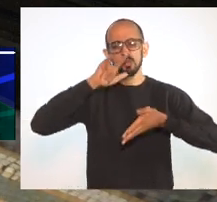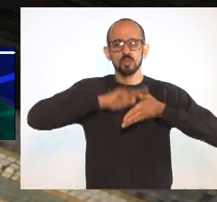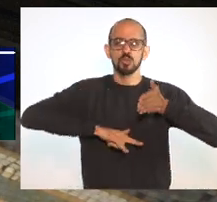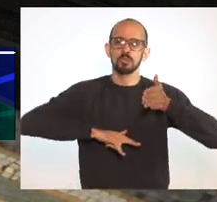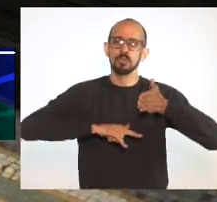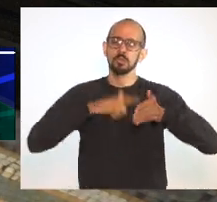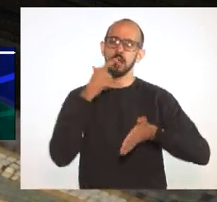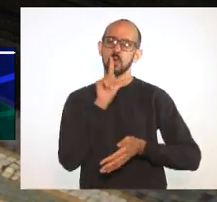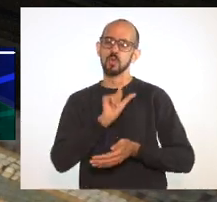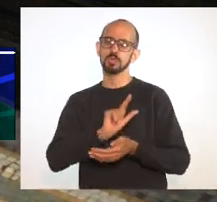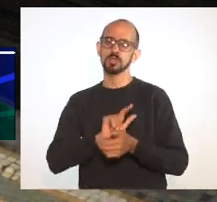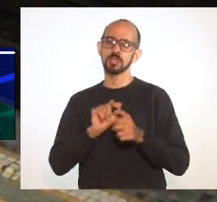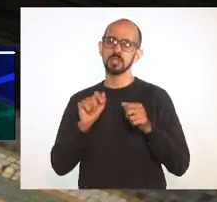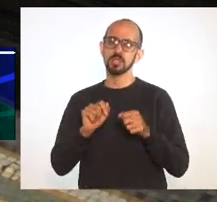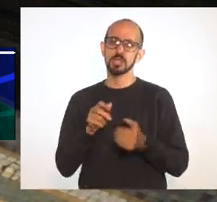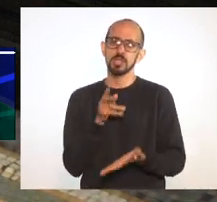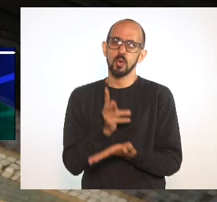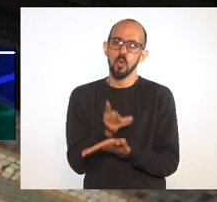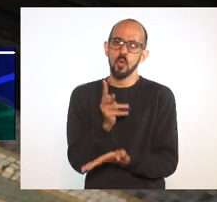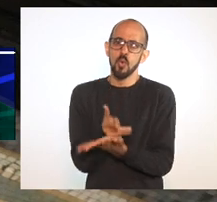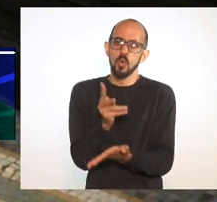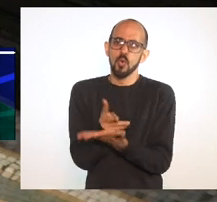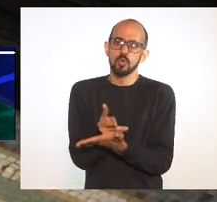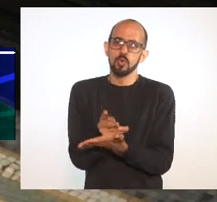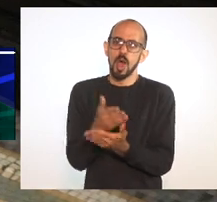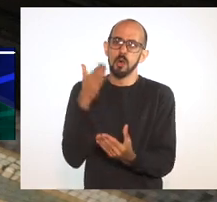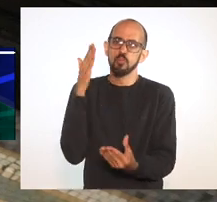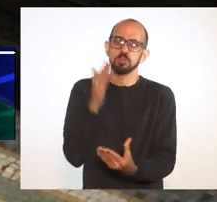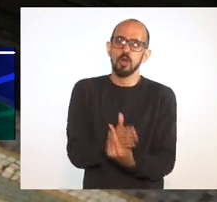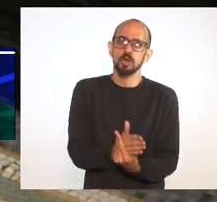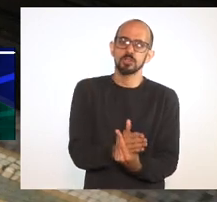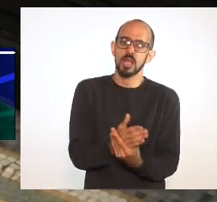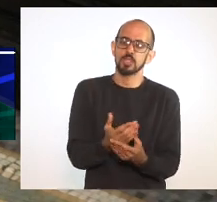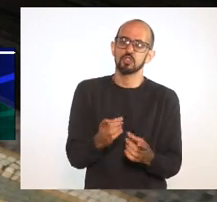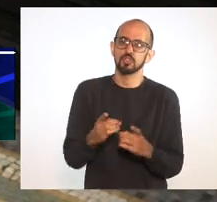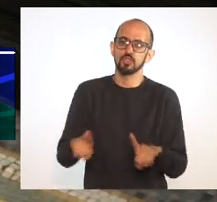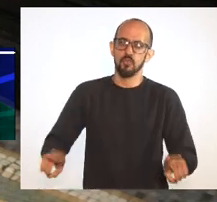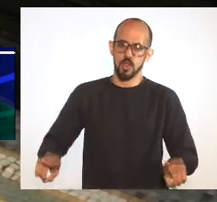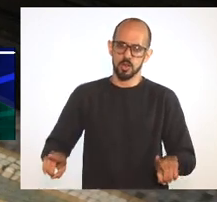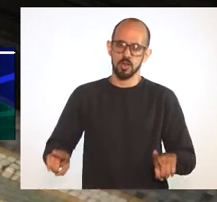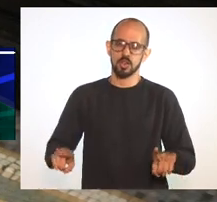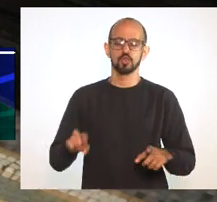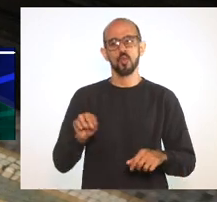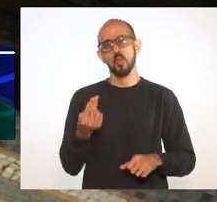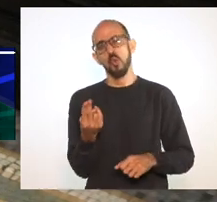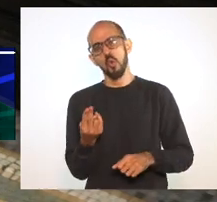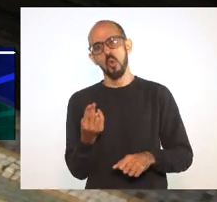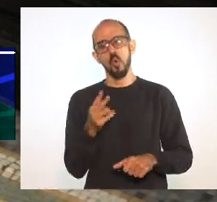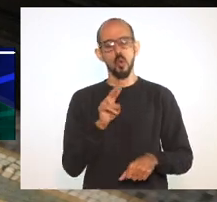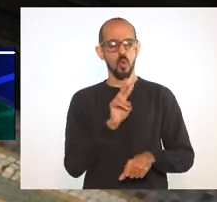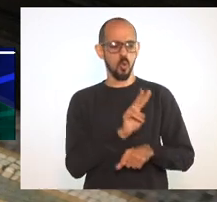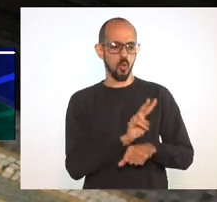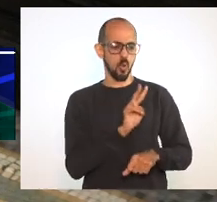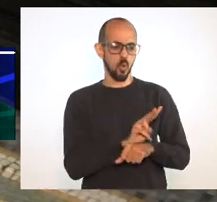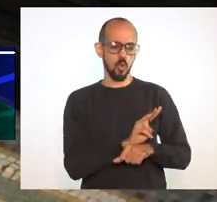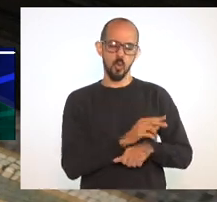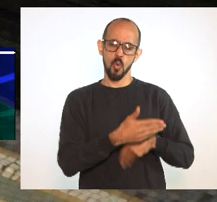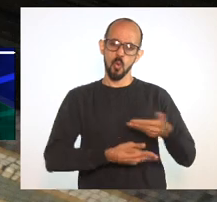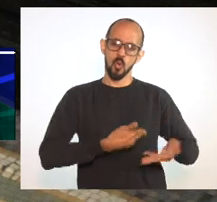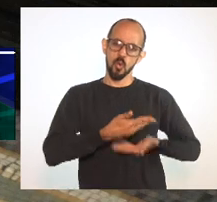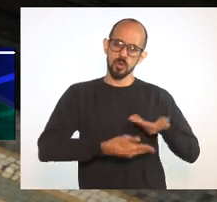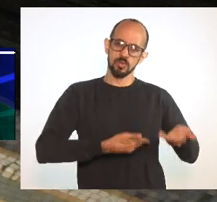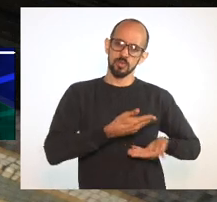dar continuidade, por exemplo, numa ação de separação, numa ação de guarda compartilhada, de